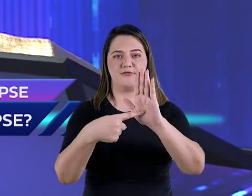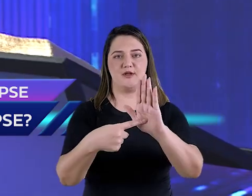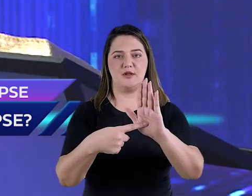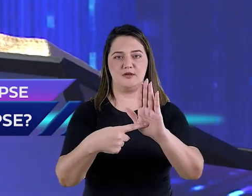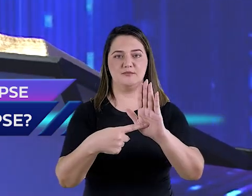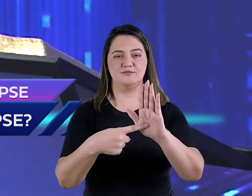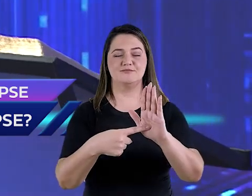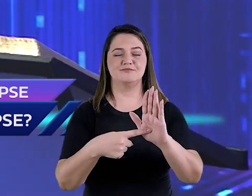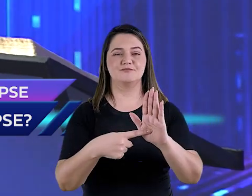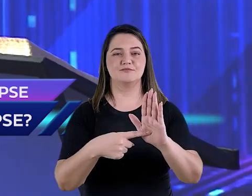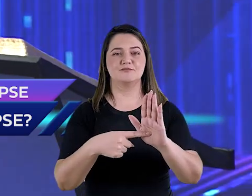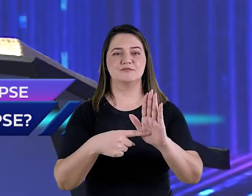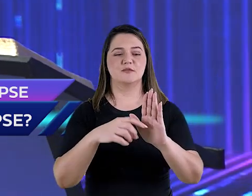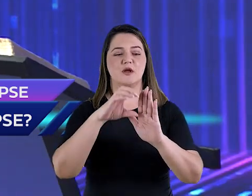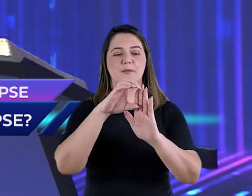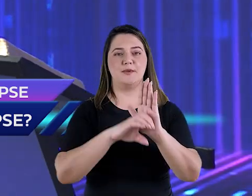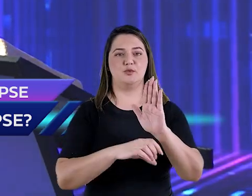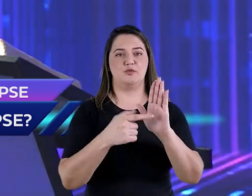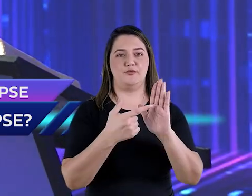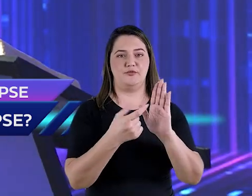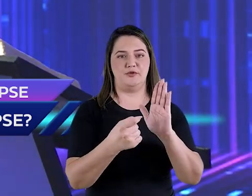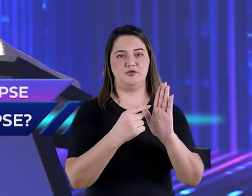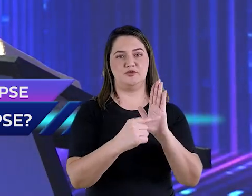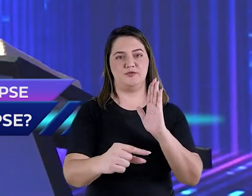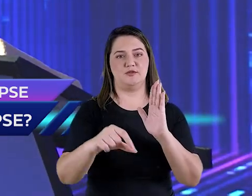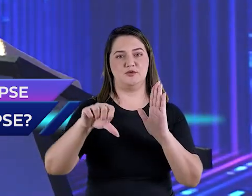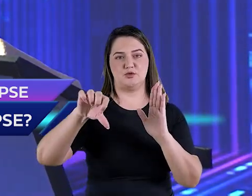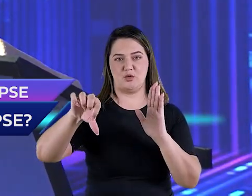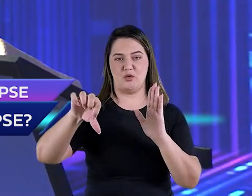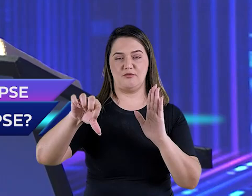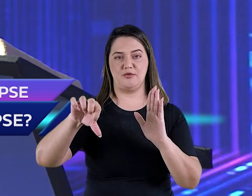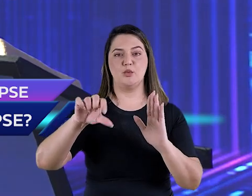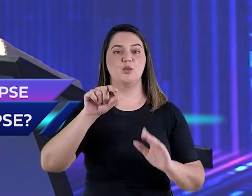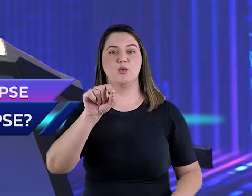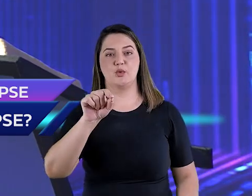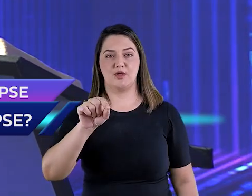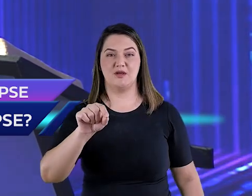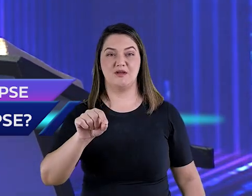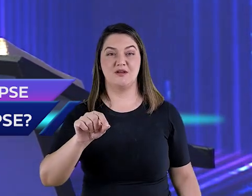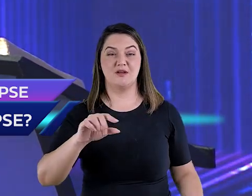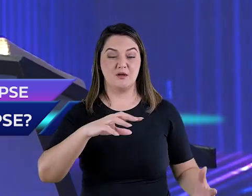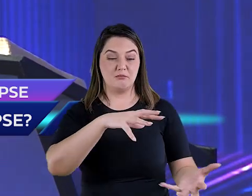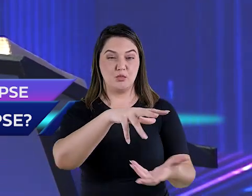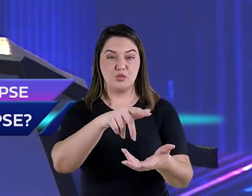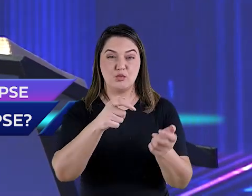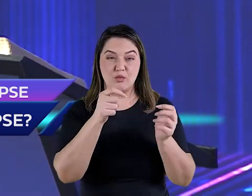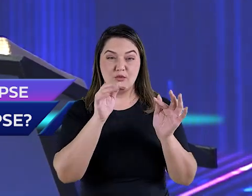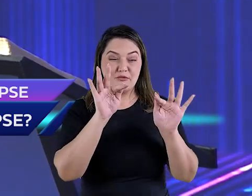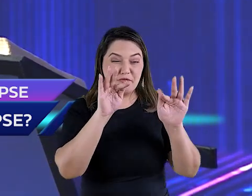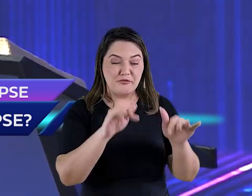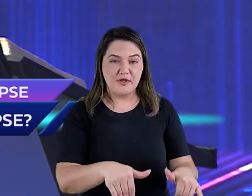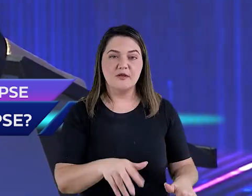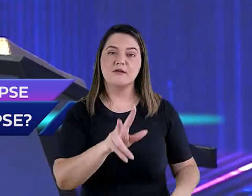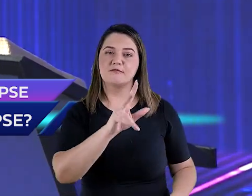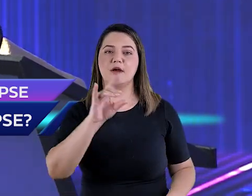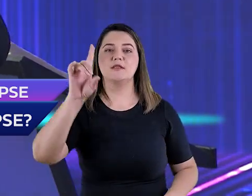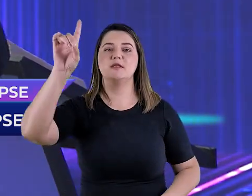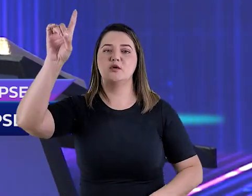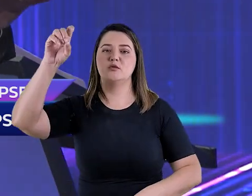revela, lá em Apocalipse 20, verso 9, que descerá, porém, fogo do céu